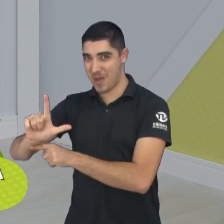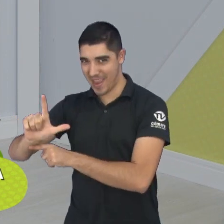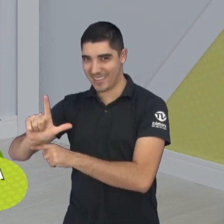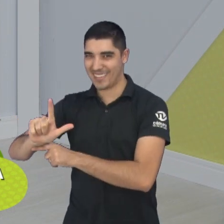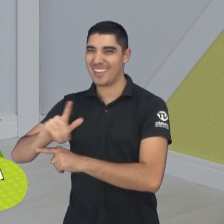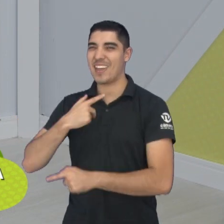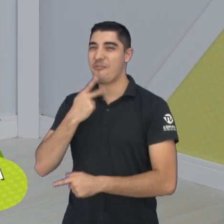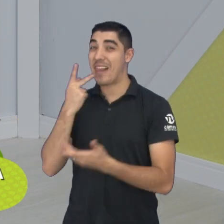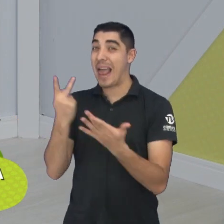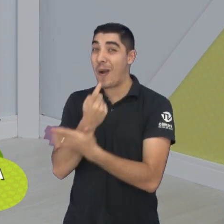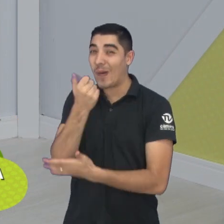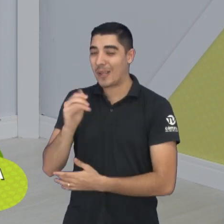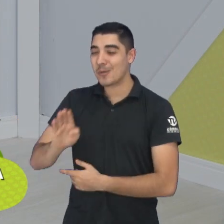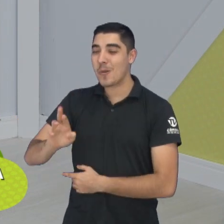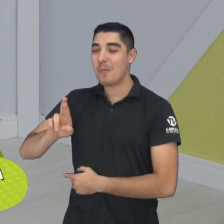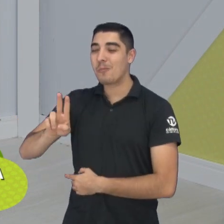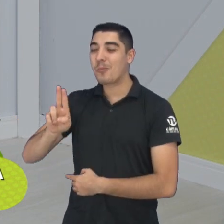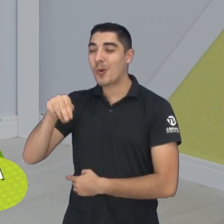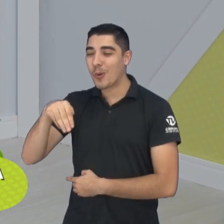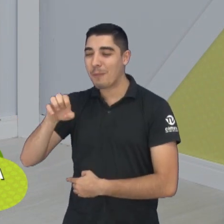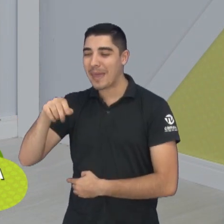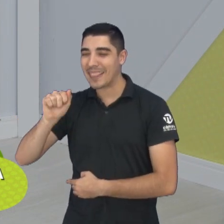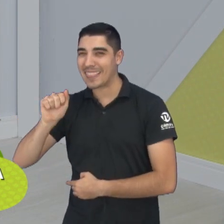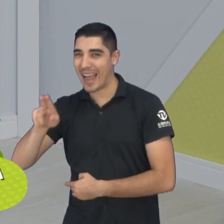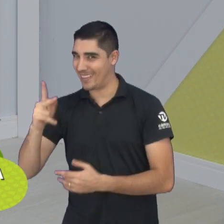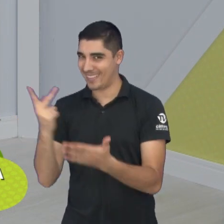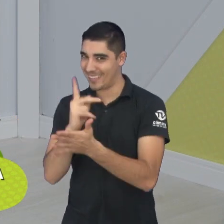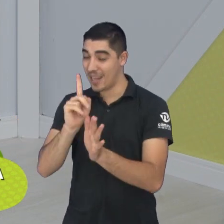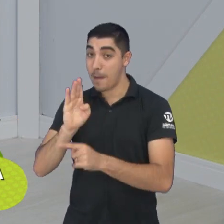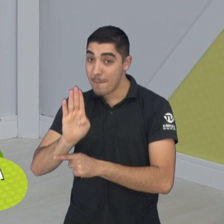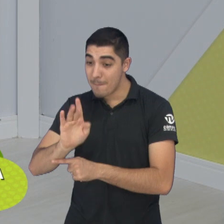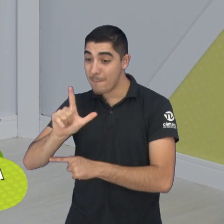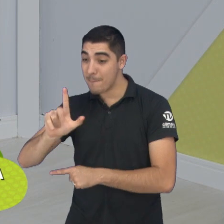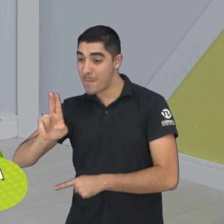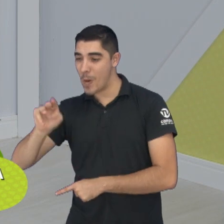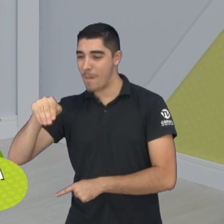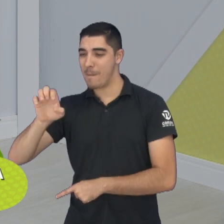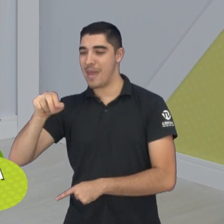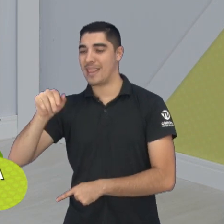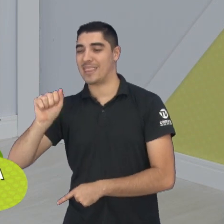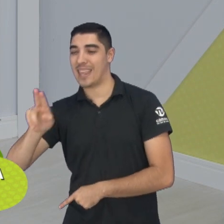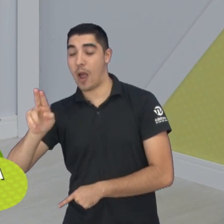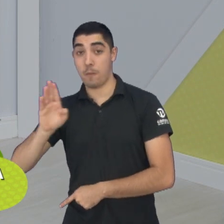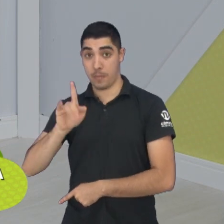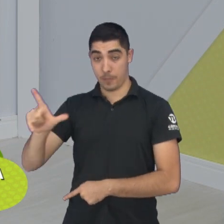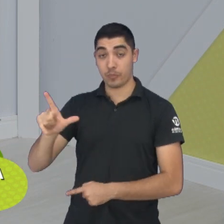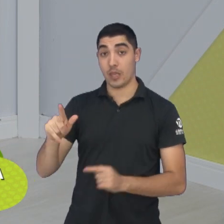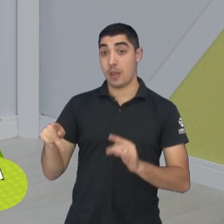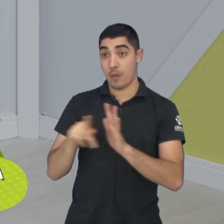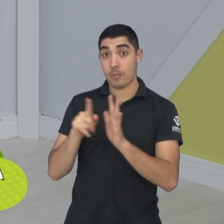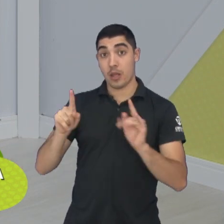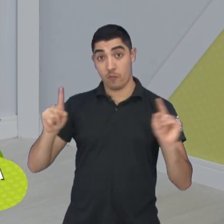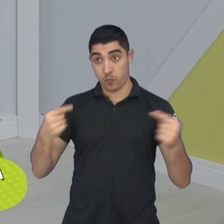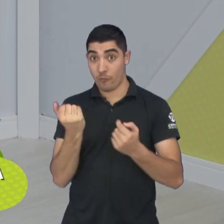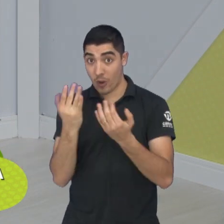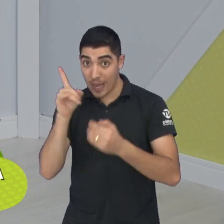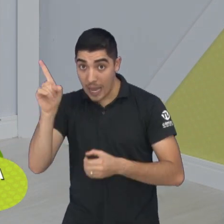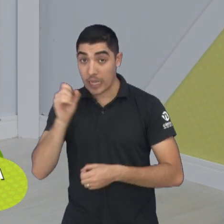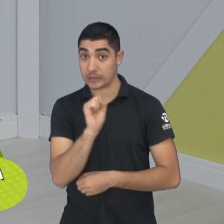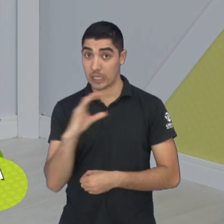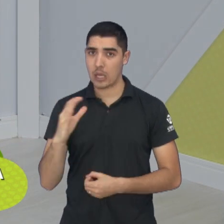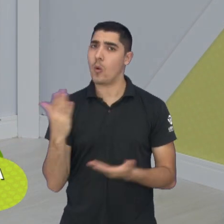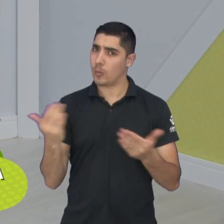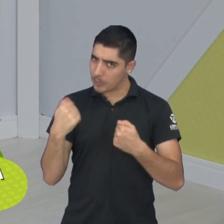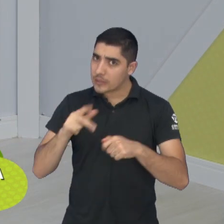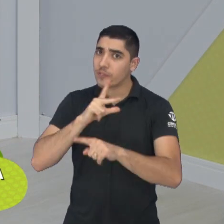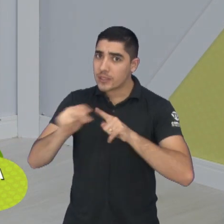Blumenau, fora de casa no ginásio Galegão, lá em Blumenau, Santa Catarina, às 7 da noite. O jogo é hoje, é jogo para ganhar, né, Brunão?